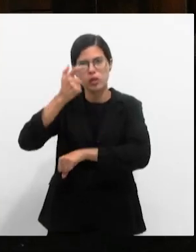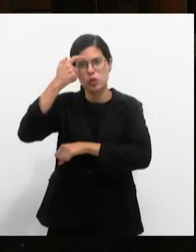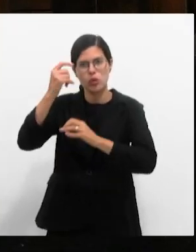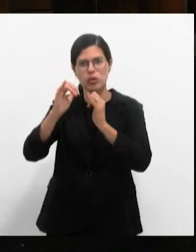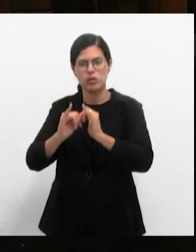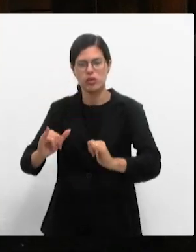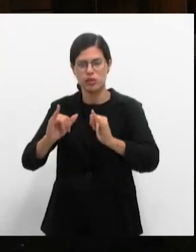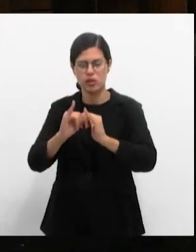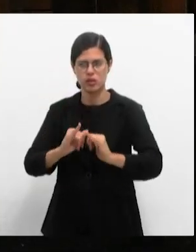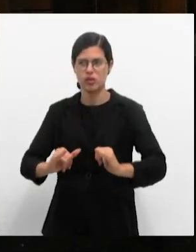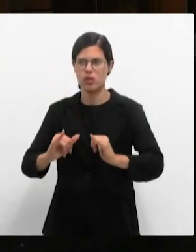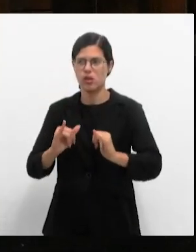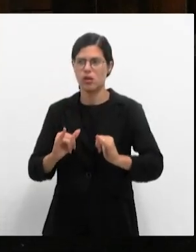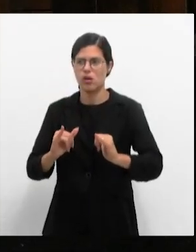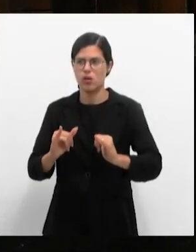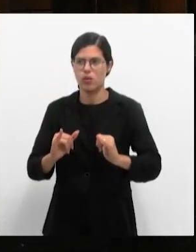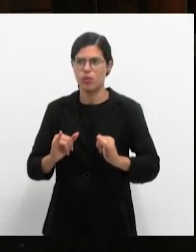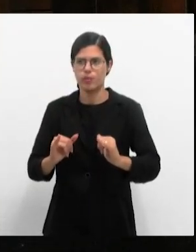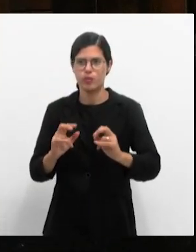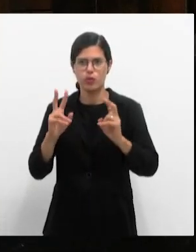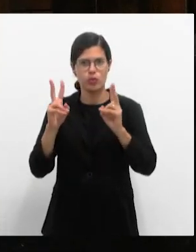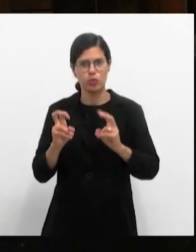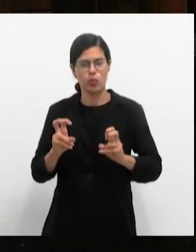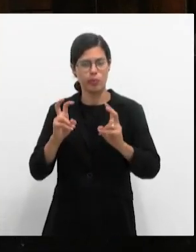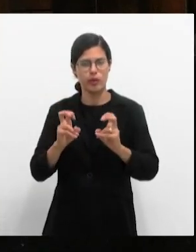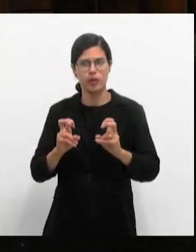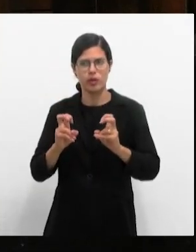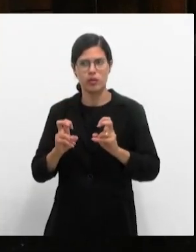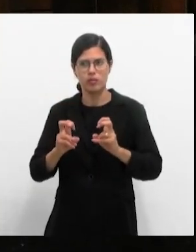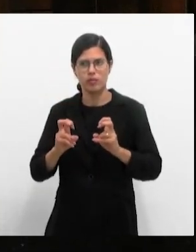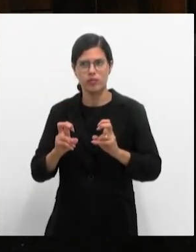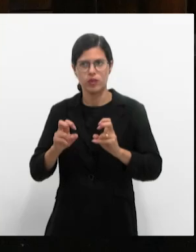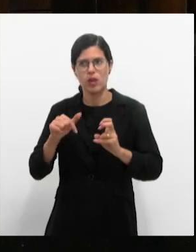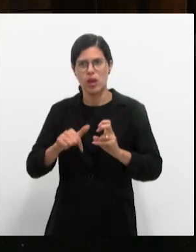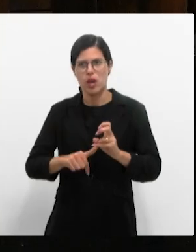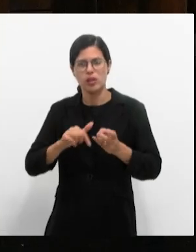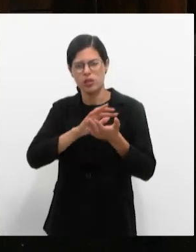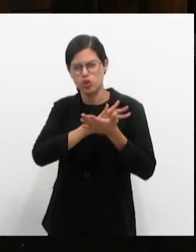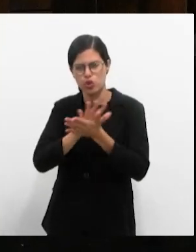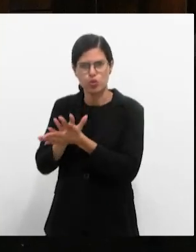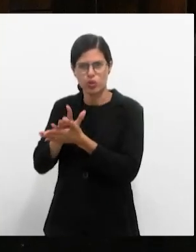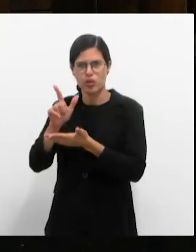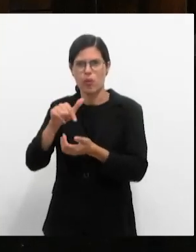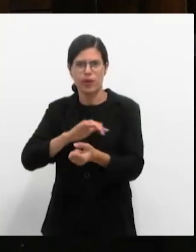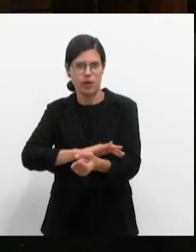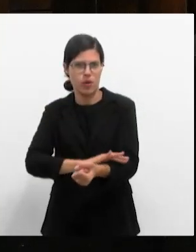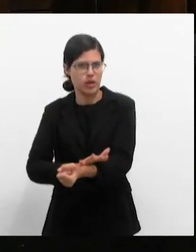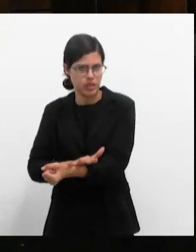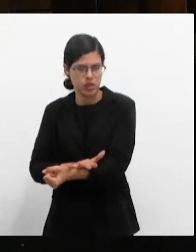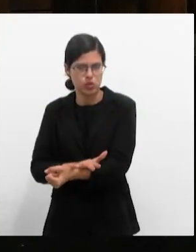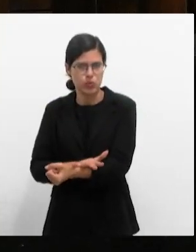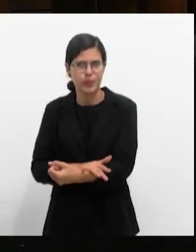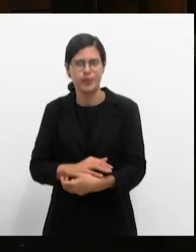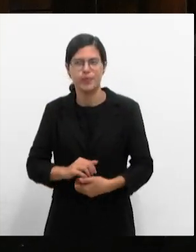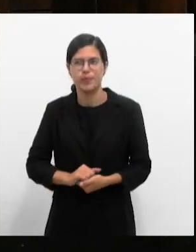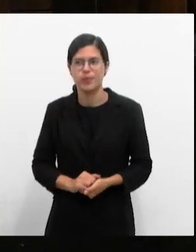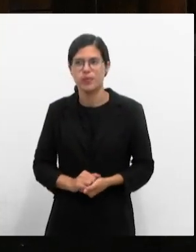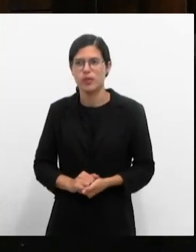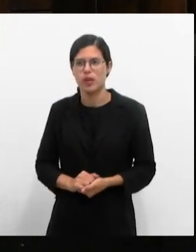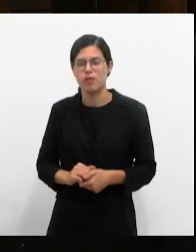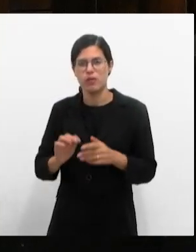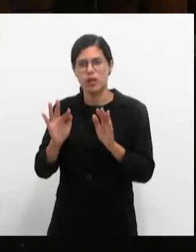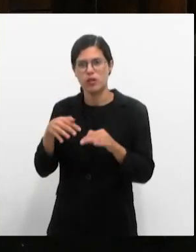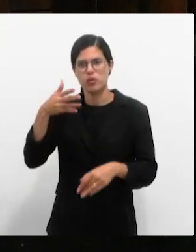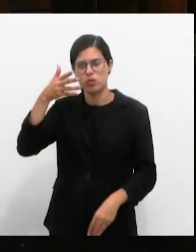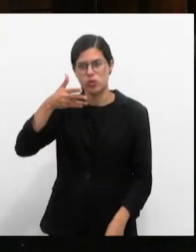conscientização sobre esse câncer que é o racismo. Então, termino aqui meu discurso